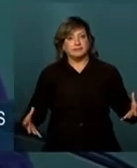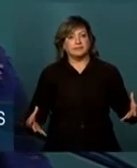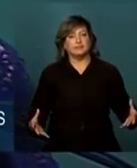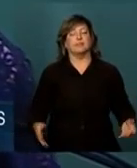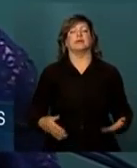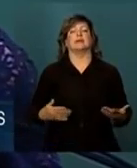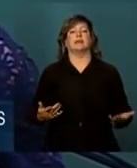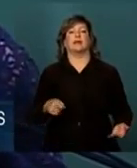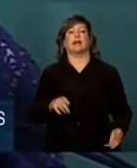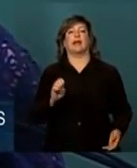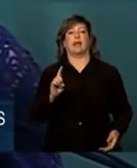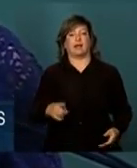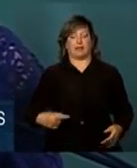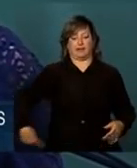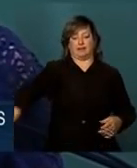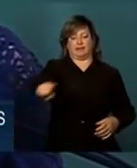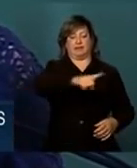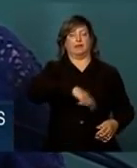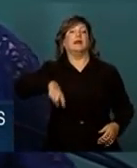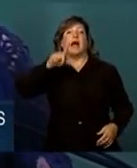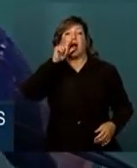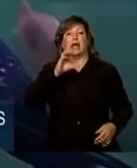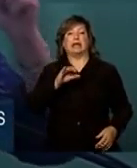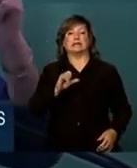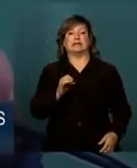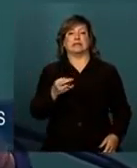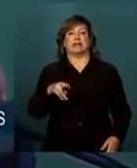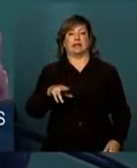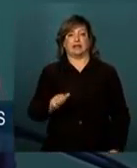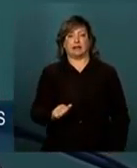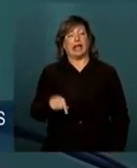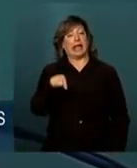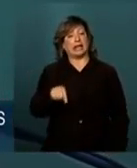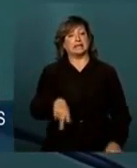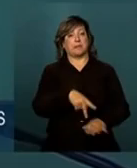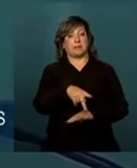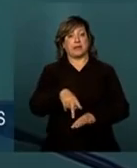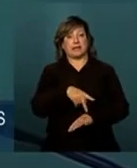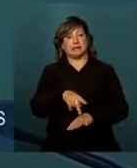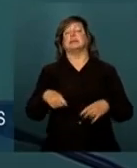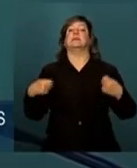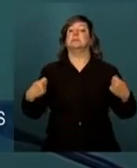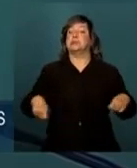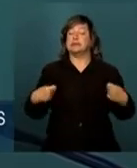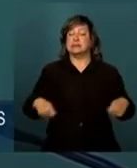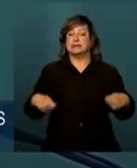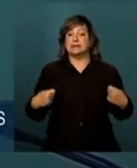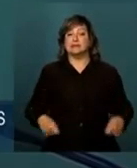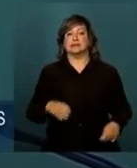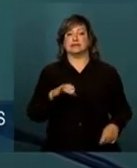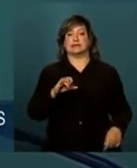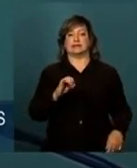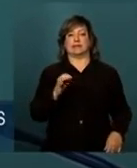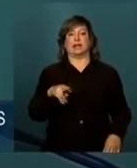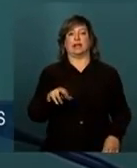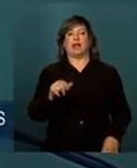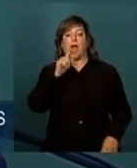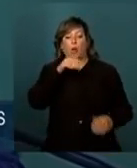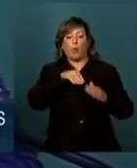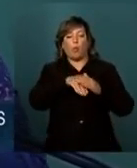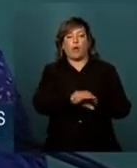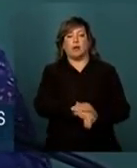É a cisterna. Esse país é um país que precisa de ter cisterna.